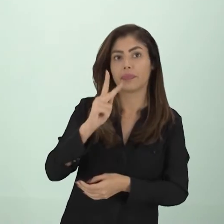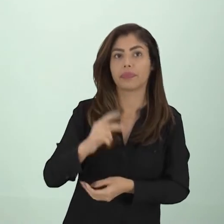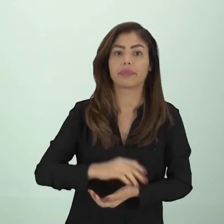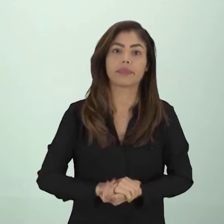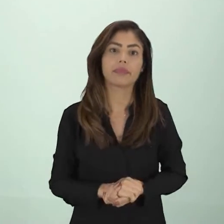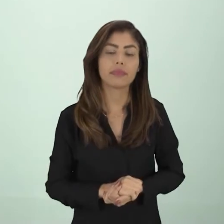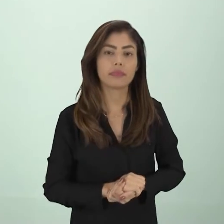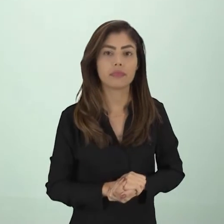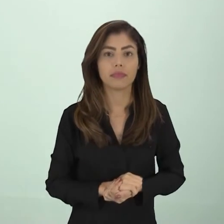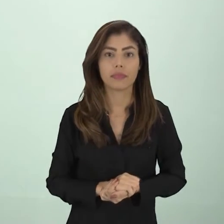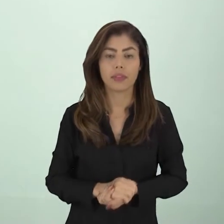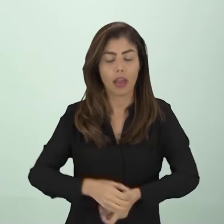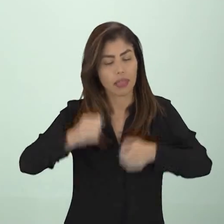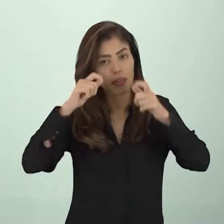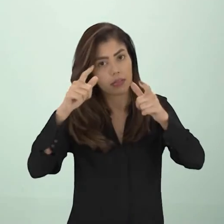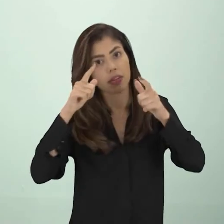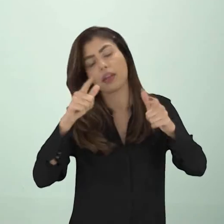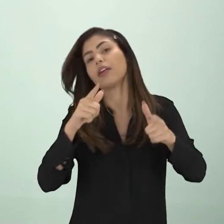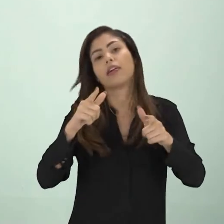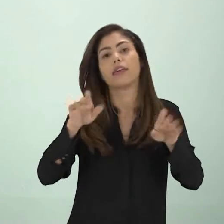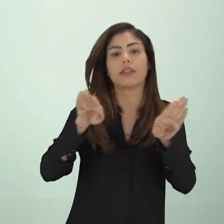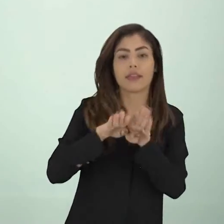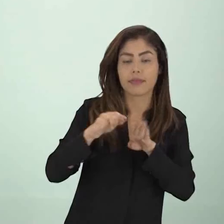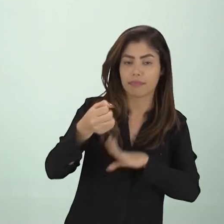gente, preste atenção bem